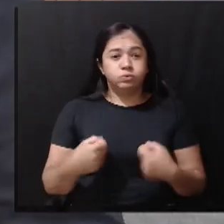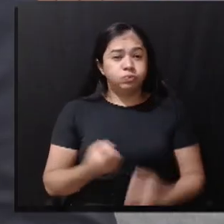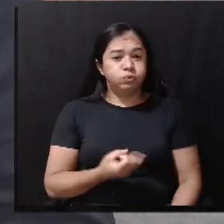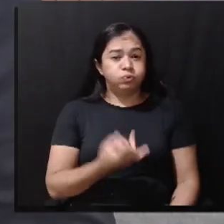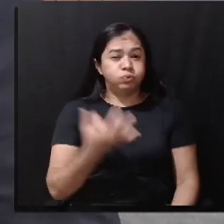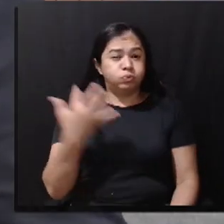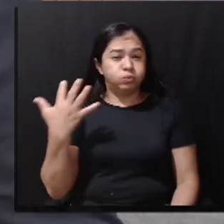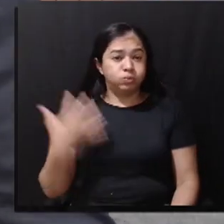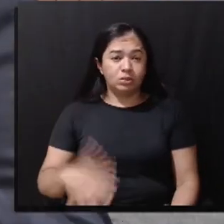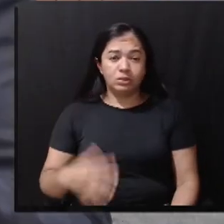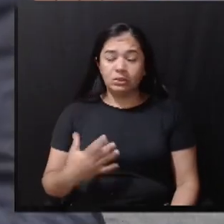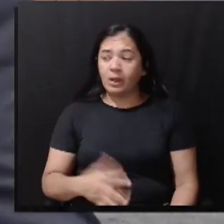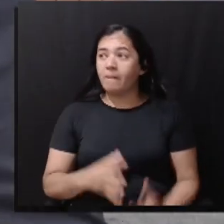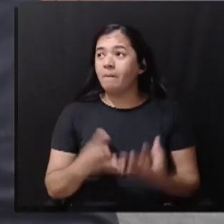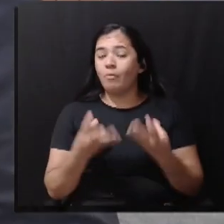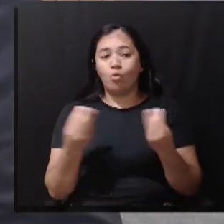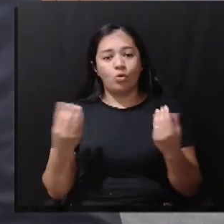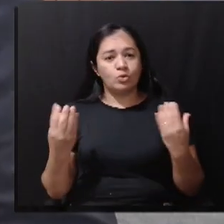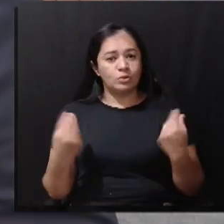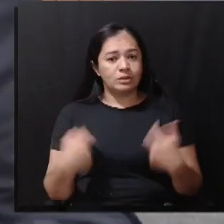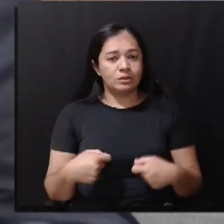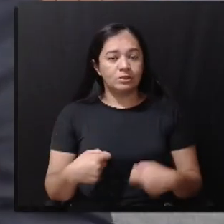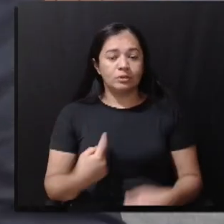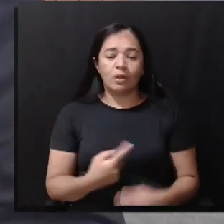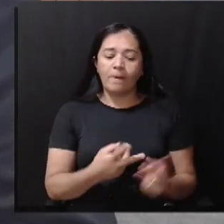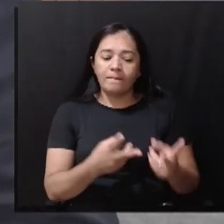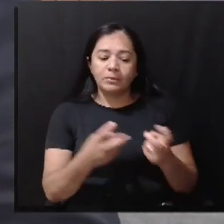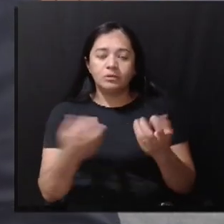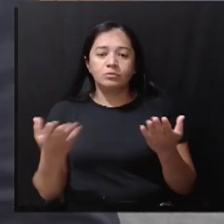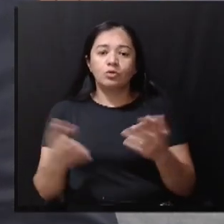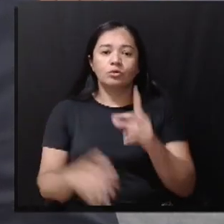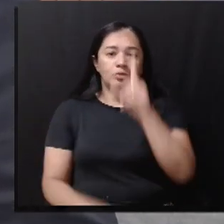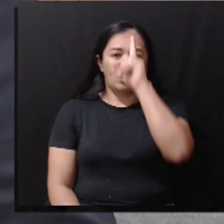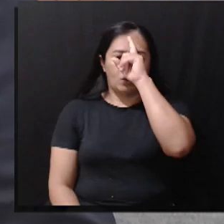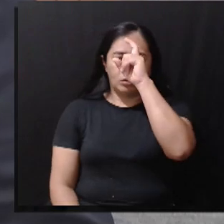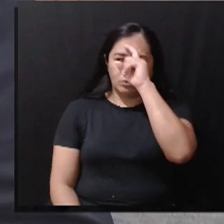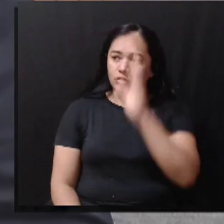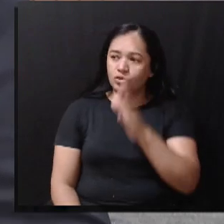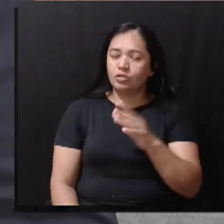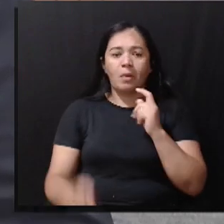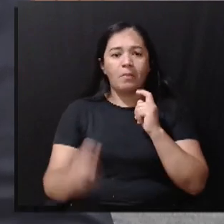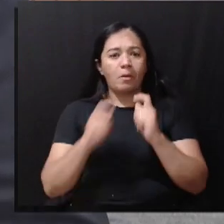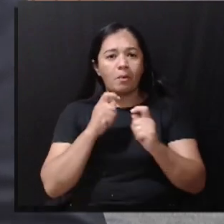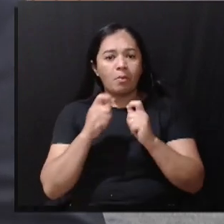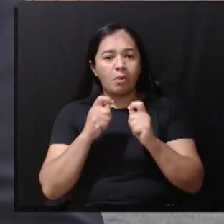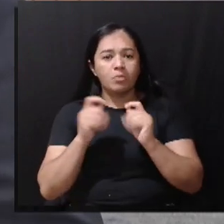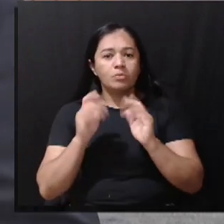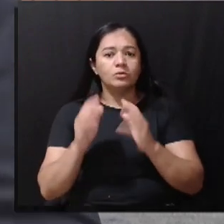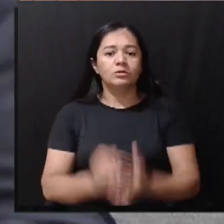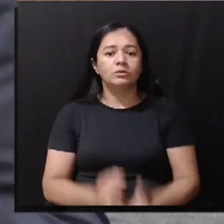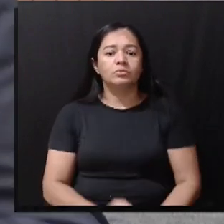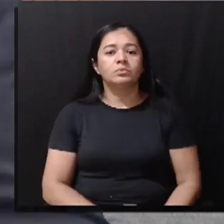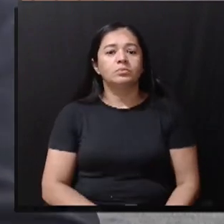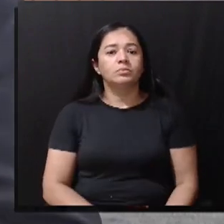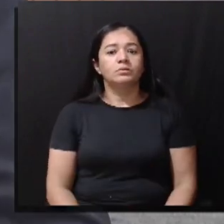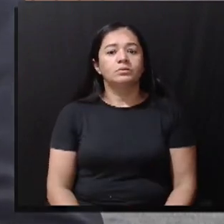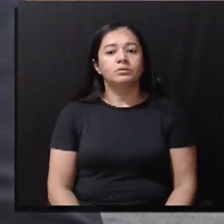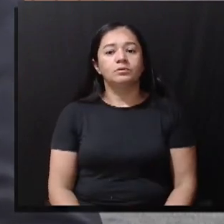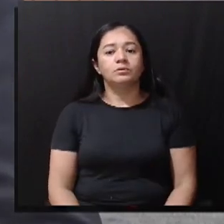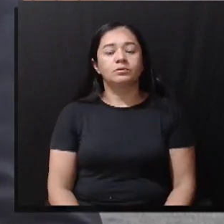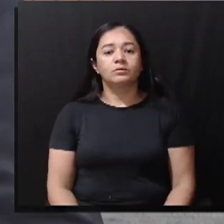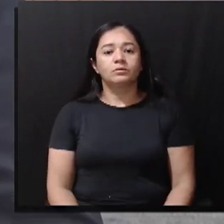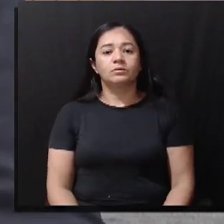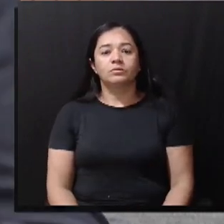gargalo imenso, onde a gente nota hoje nos hospitais, acho que foi matéria dos jornais, né, correntes aqui de Campinas e dos jornais